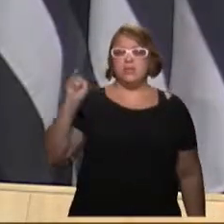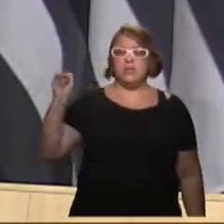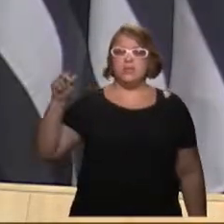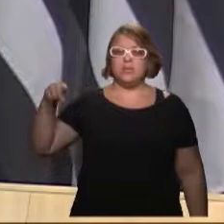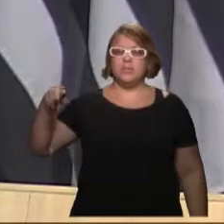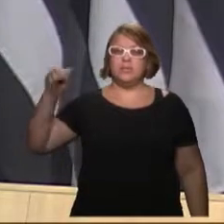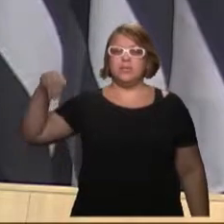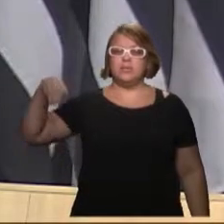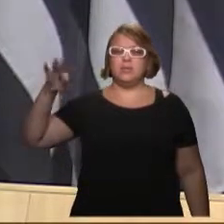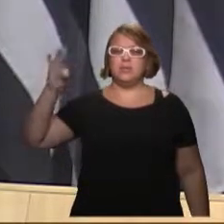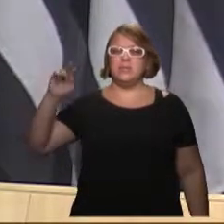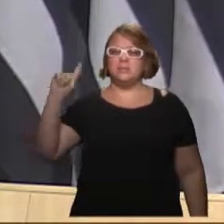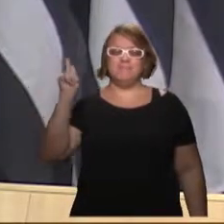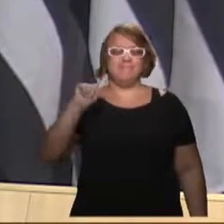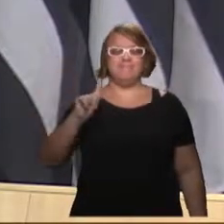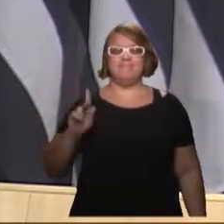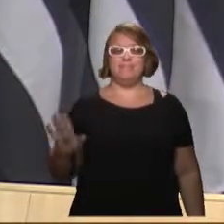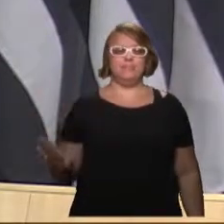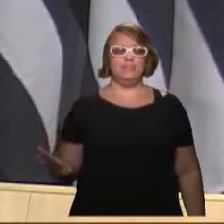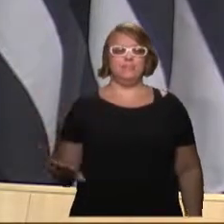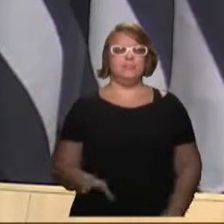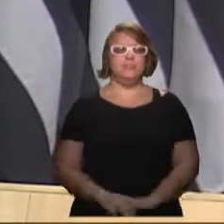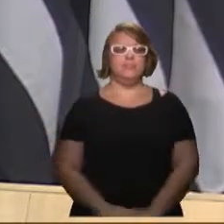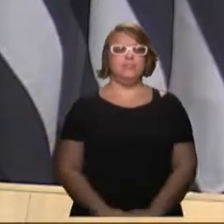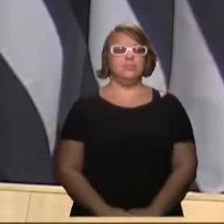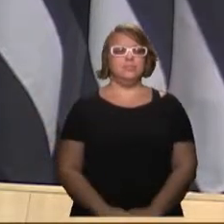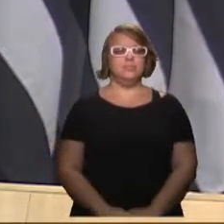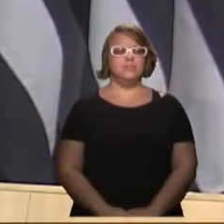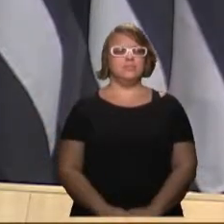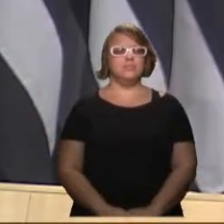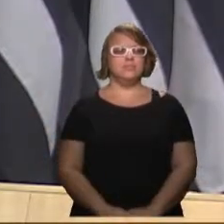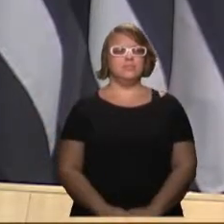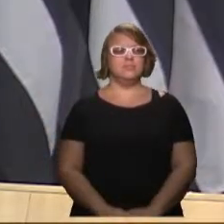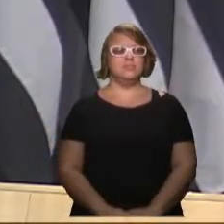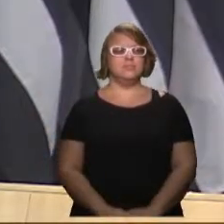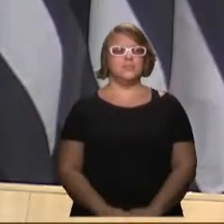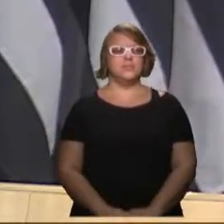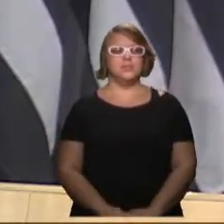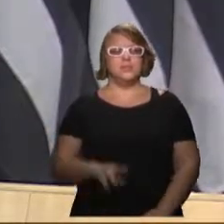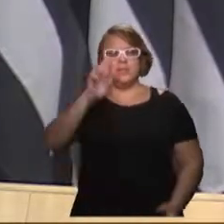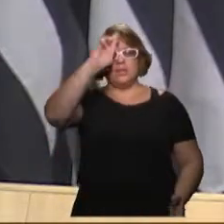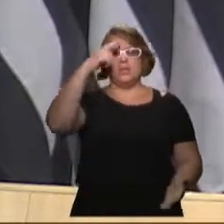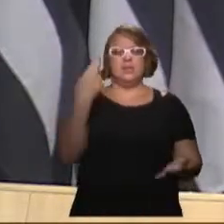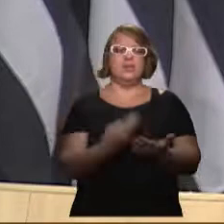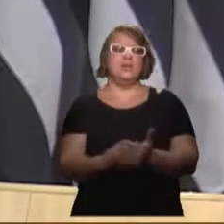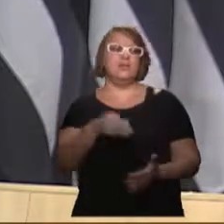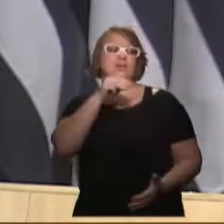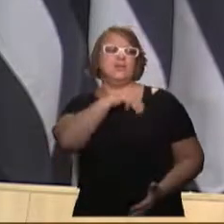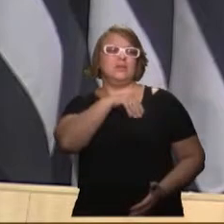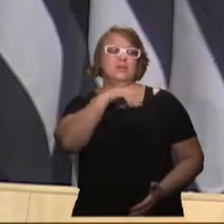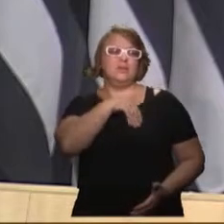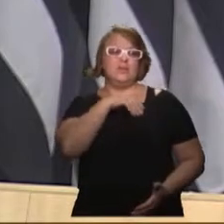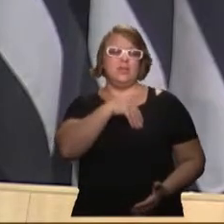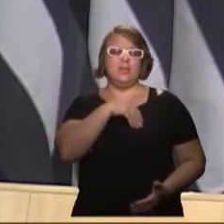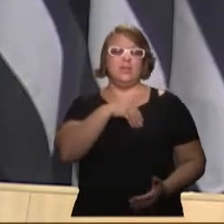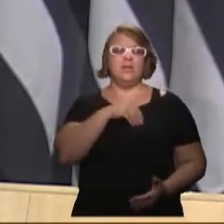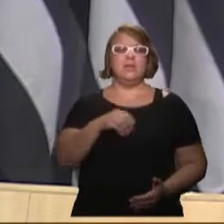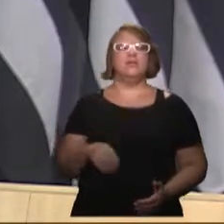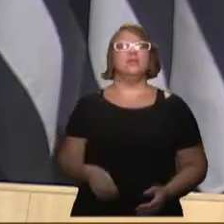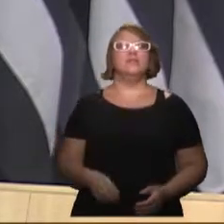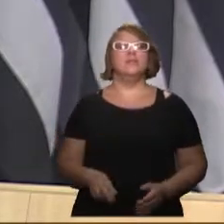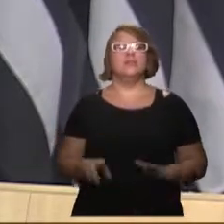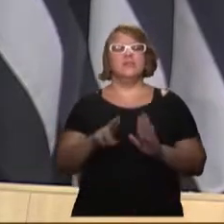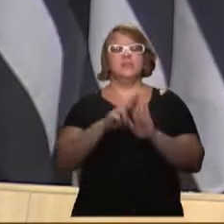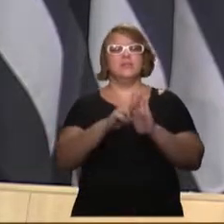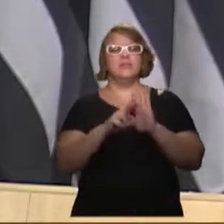essas revisões necessárias no que diz respeito a questões salariais, a questão da revisão interna dos cargos comissionados